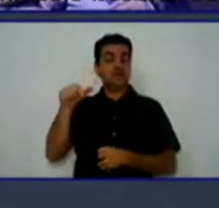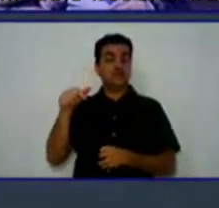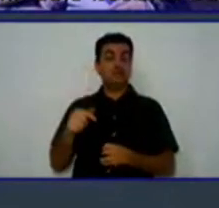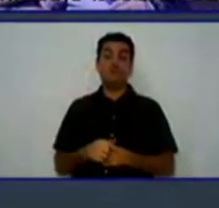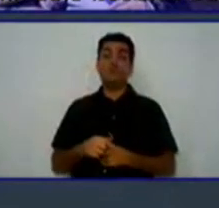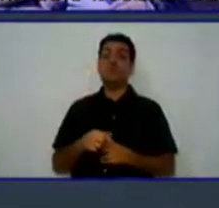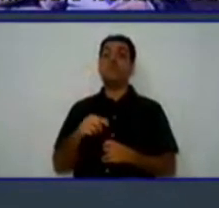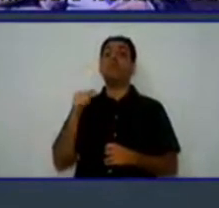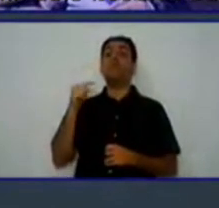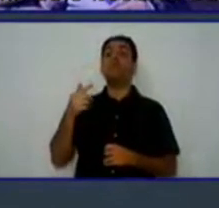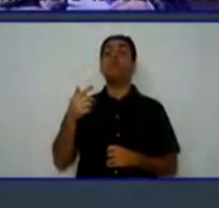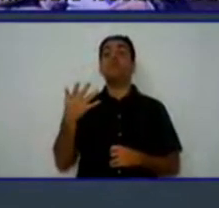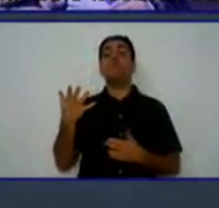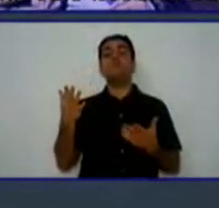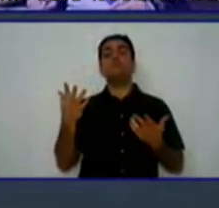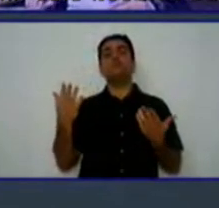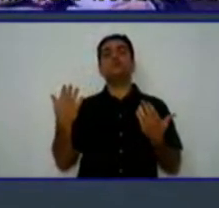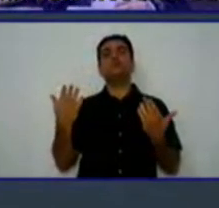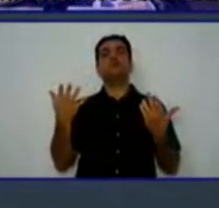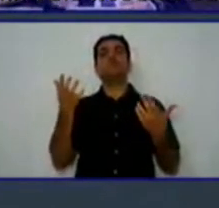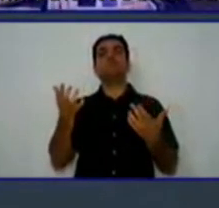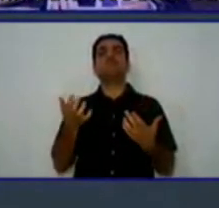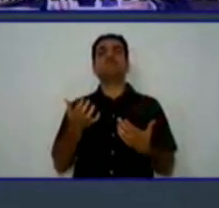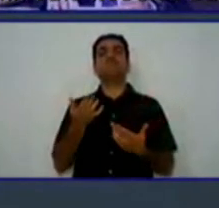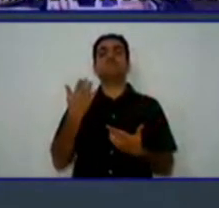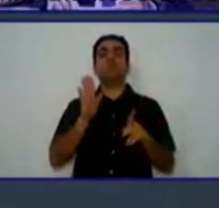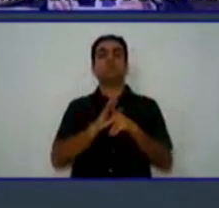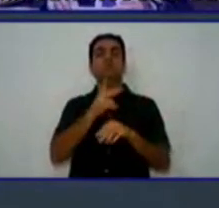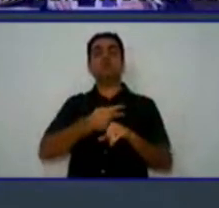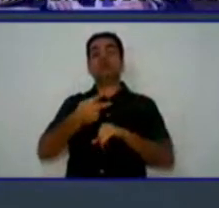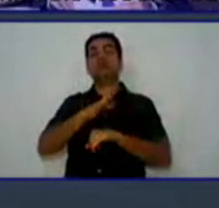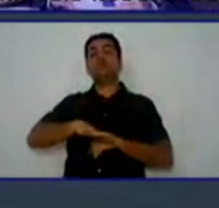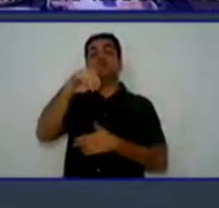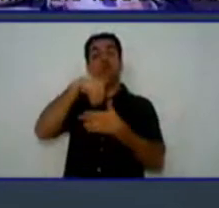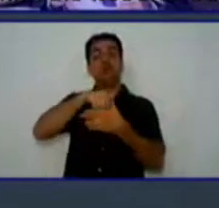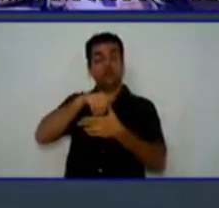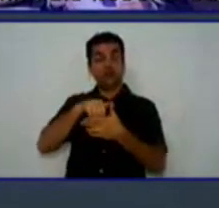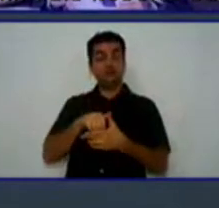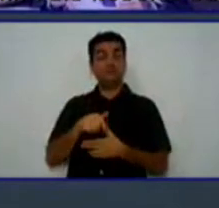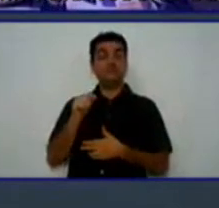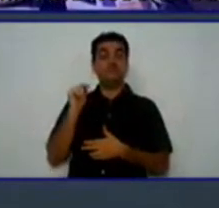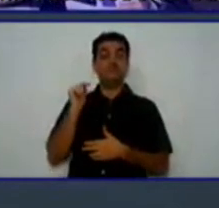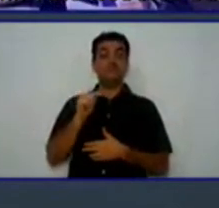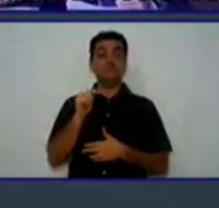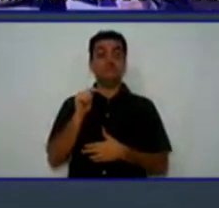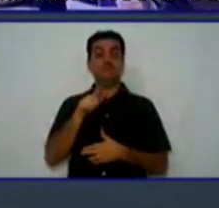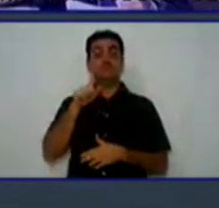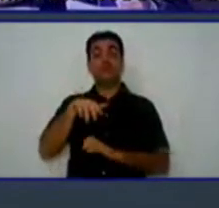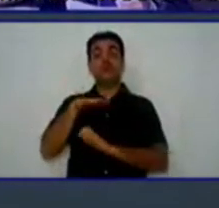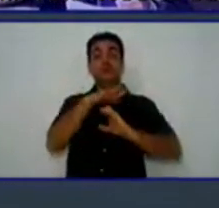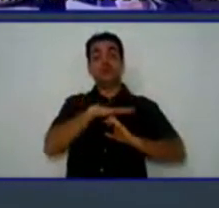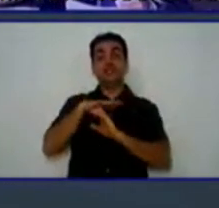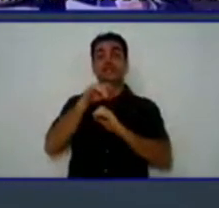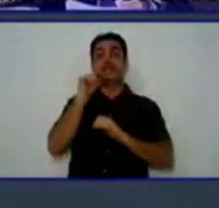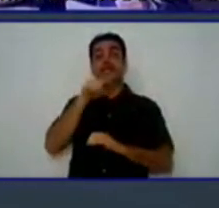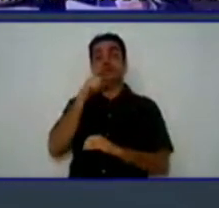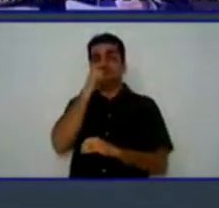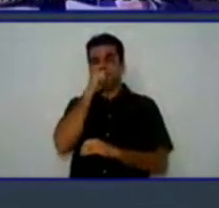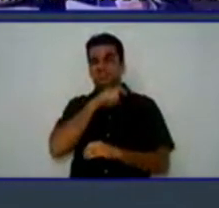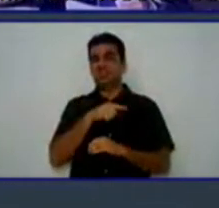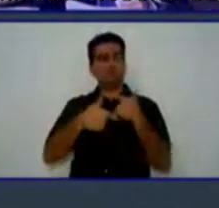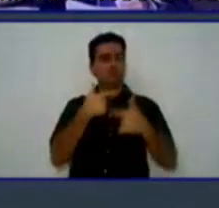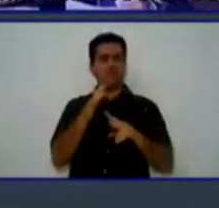que chegou essa informação à Procuradoria-Geral Eleitoral que essas empresas não teriam prestado serviço